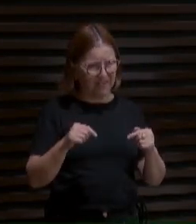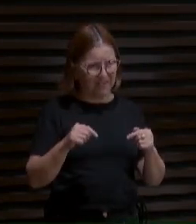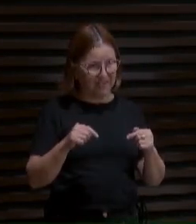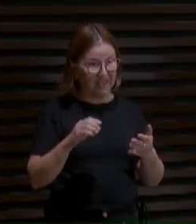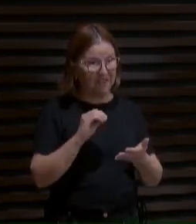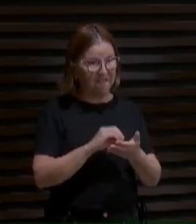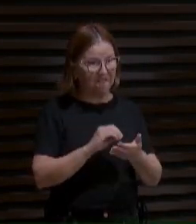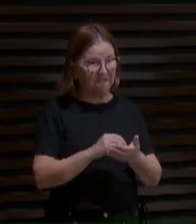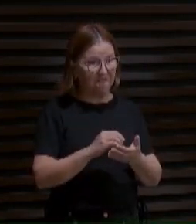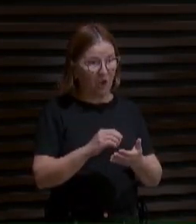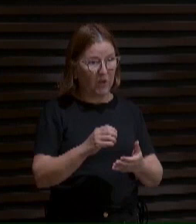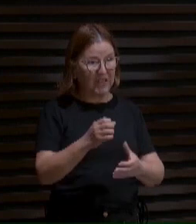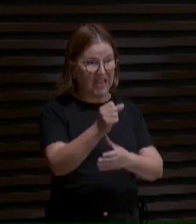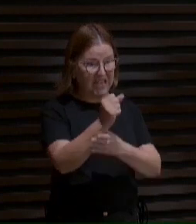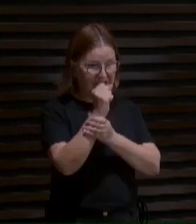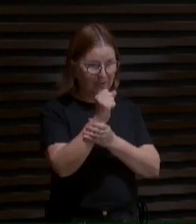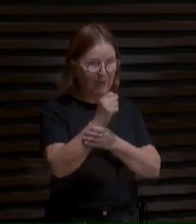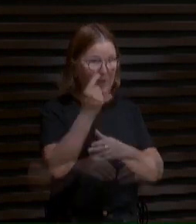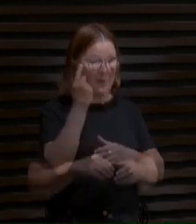para quem não conhece o Senhor.